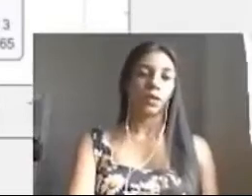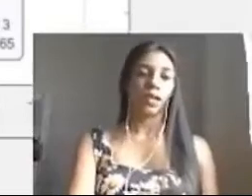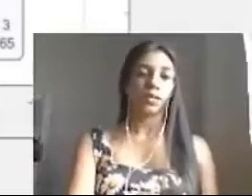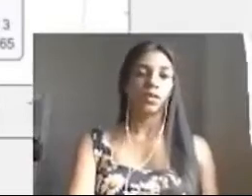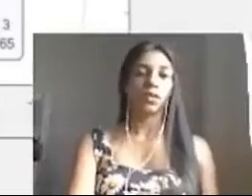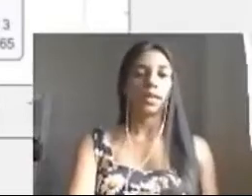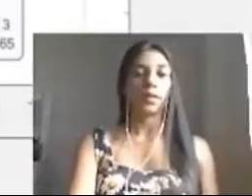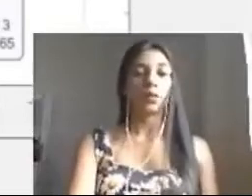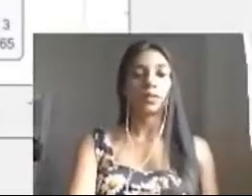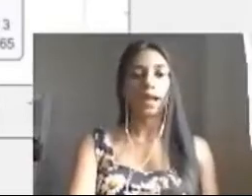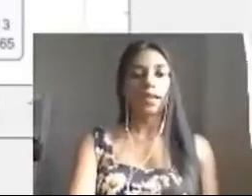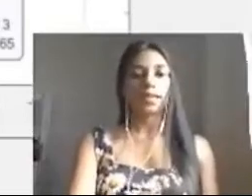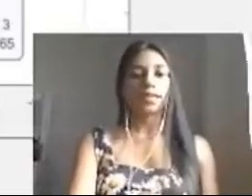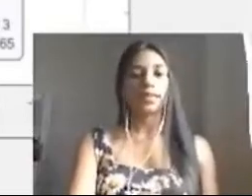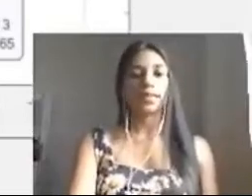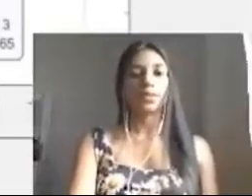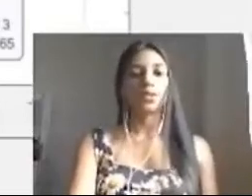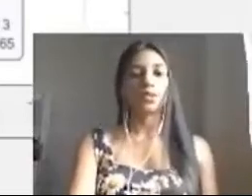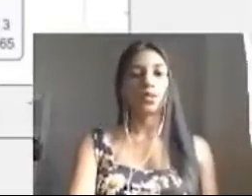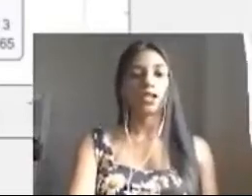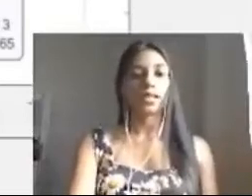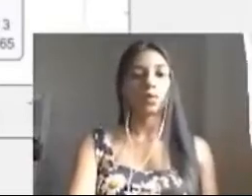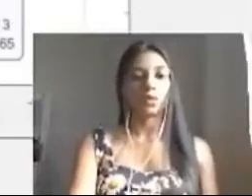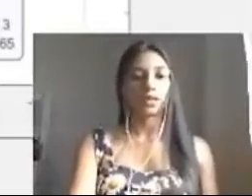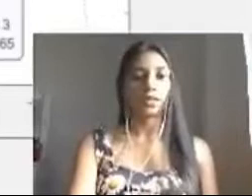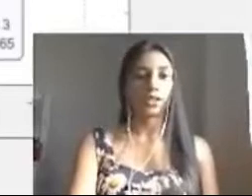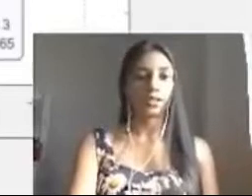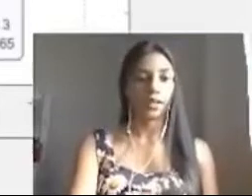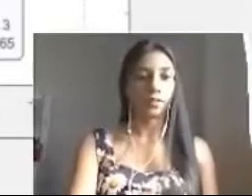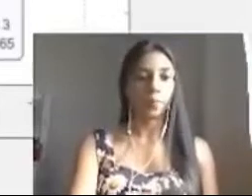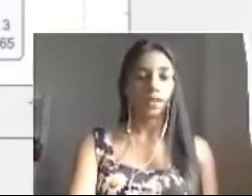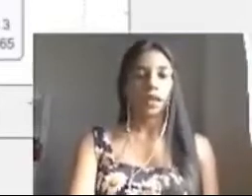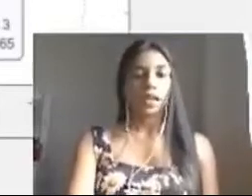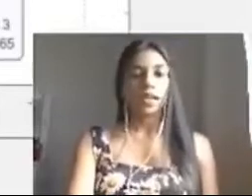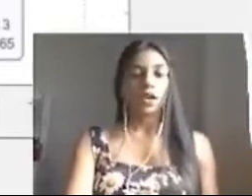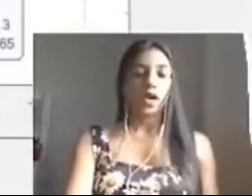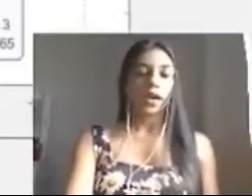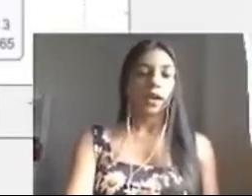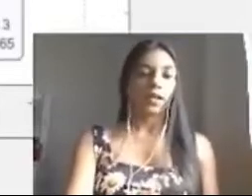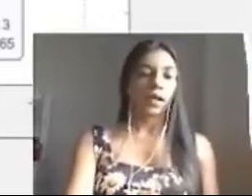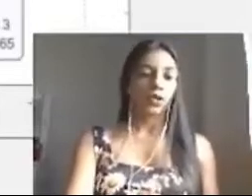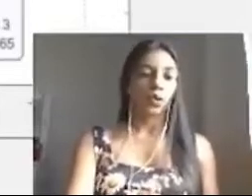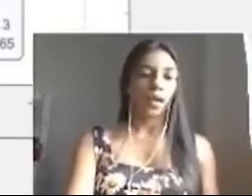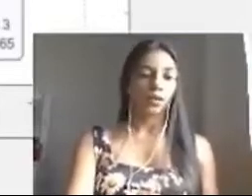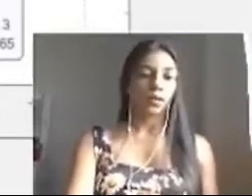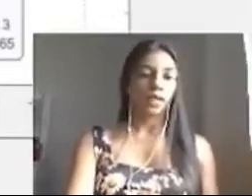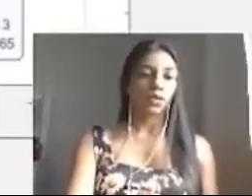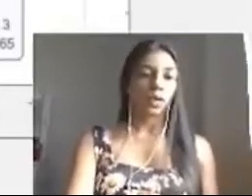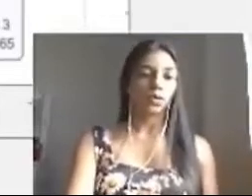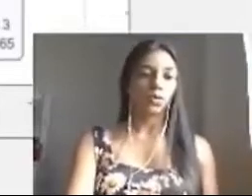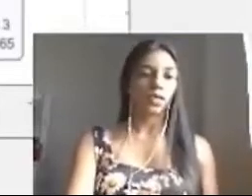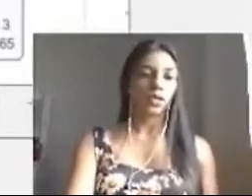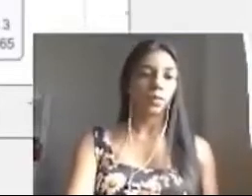foi feito aqui, né, toda a trigonometria para encontrar essas contribuições angulares de cada polo e zero existente nesse sistema. E aqui, no caso, foi somado, na